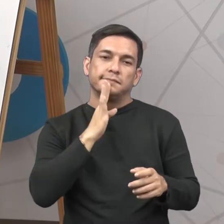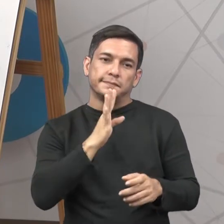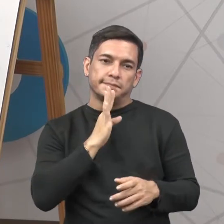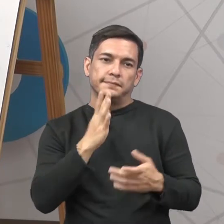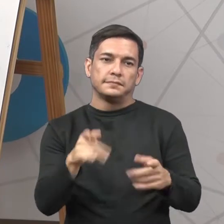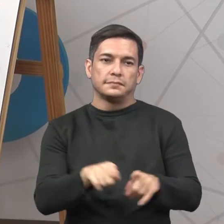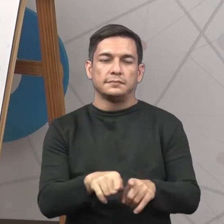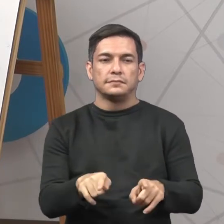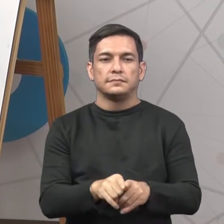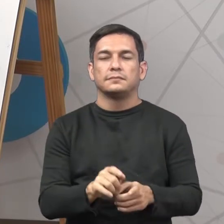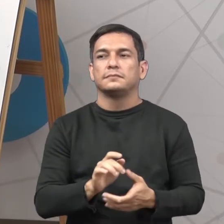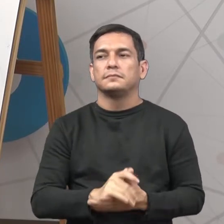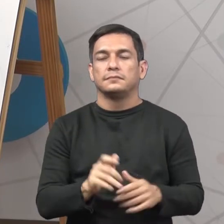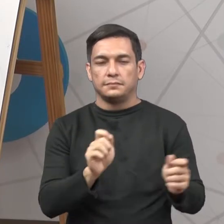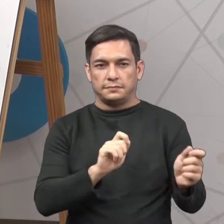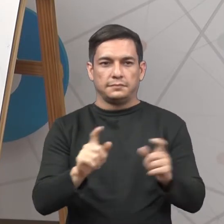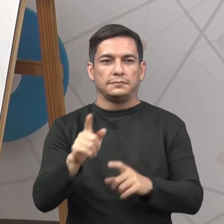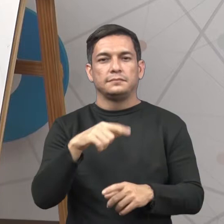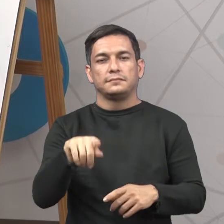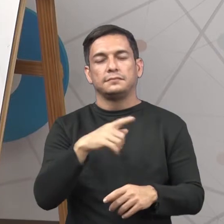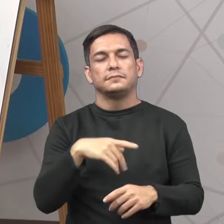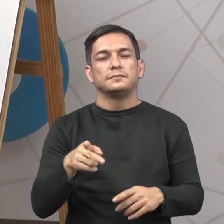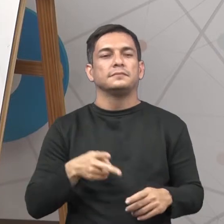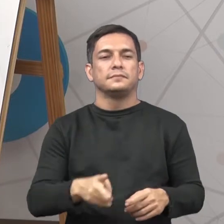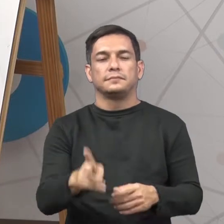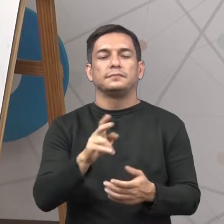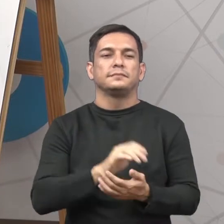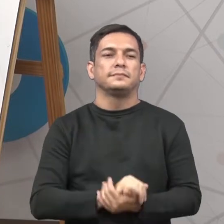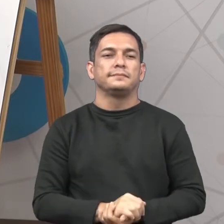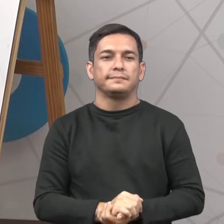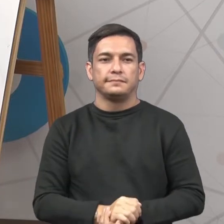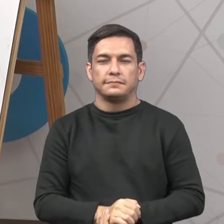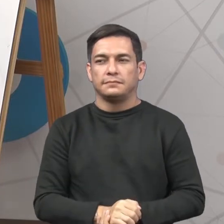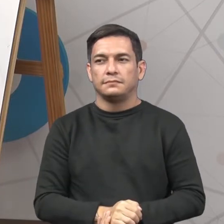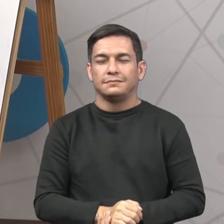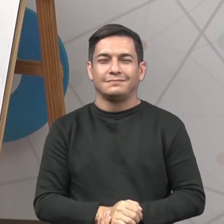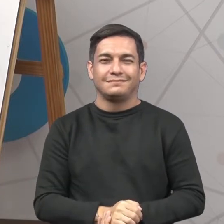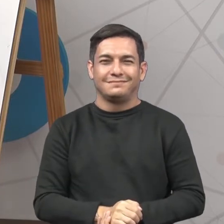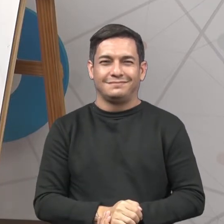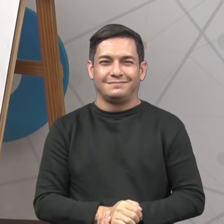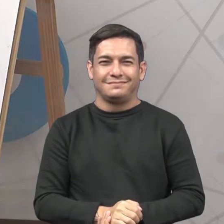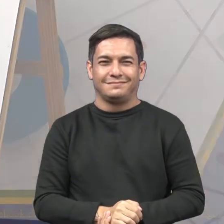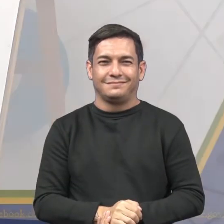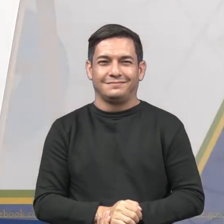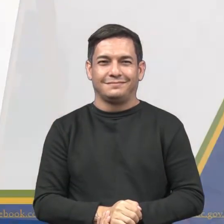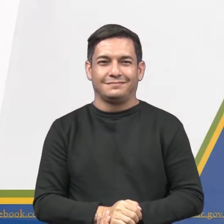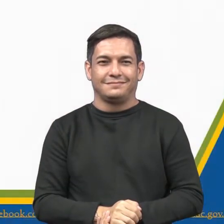conhecimento. Vamos voltar lá para a tela para poder dar continuidade. Vamos lá.